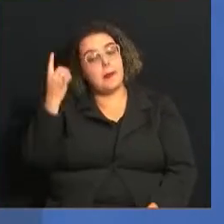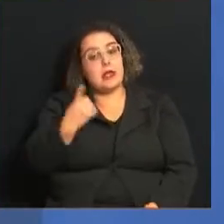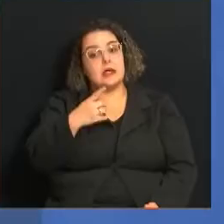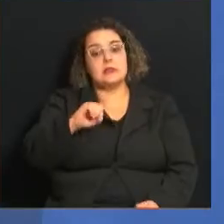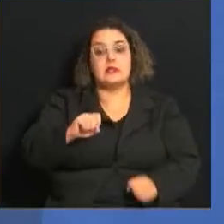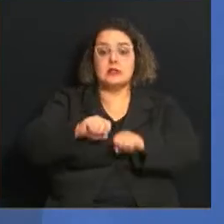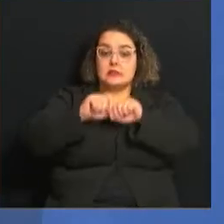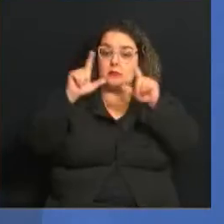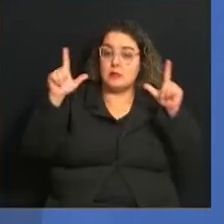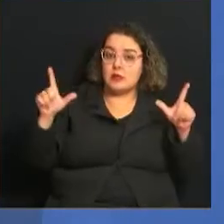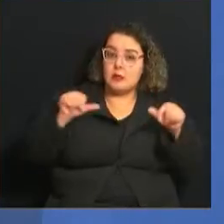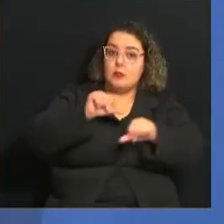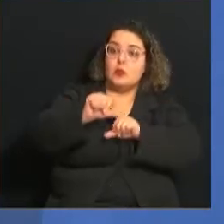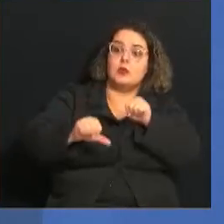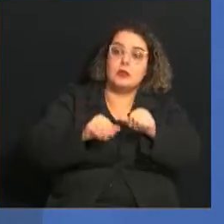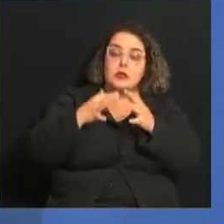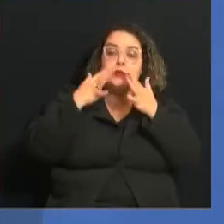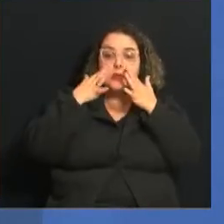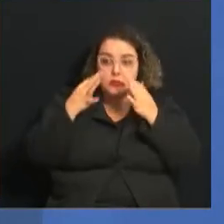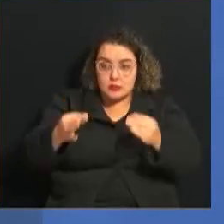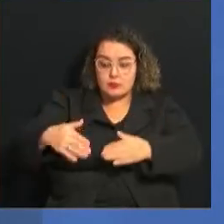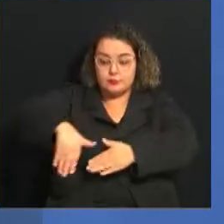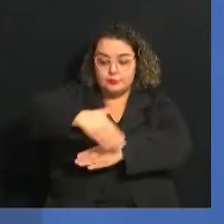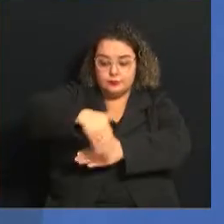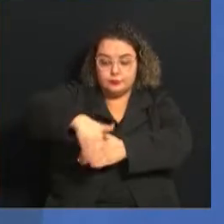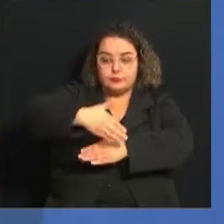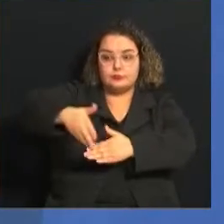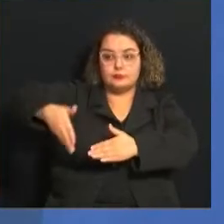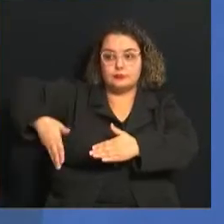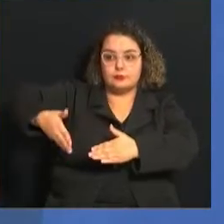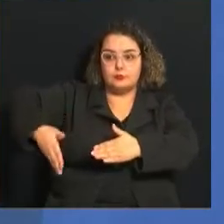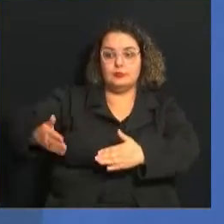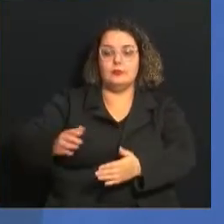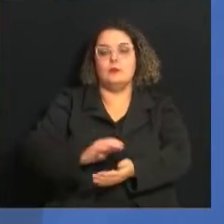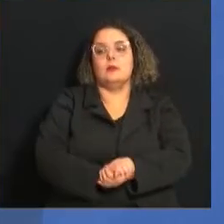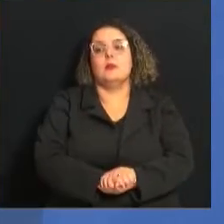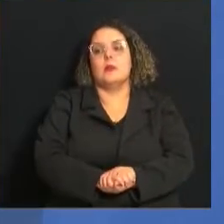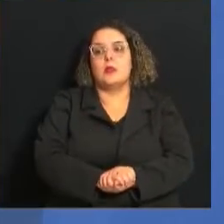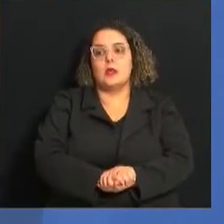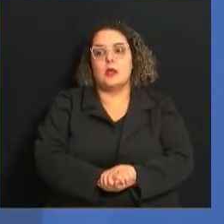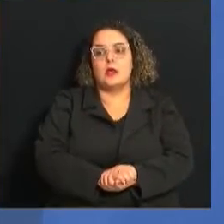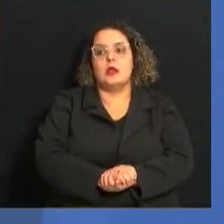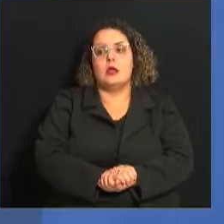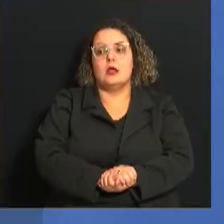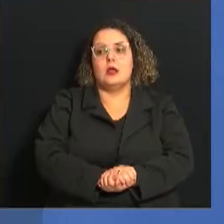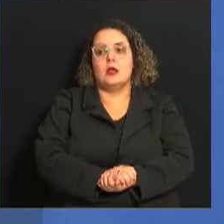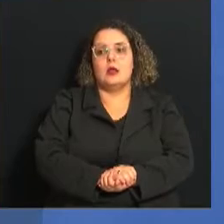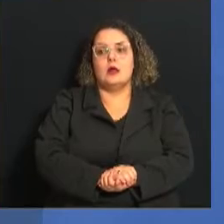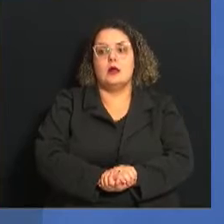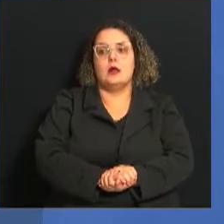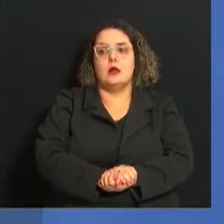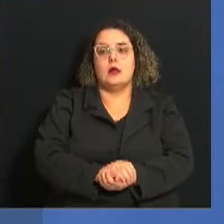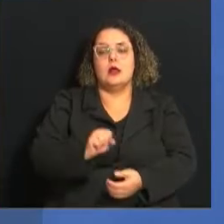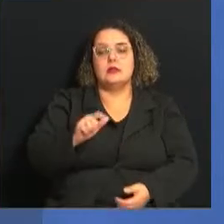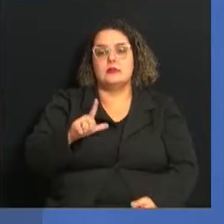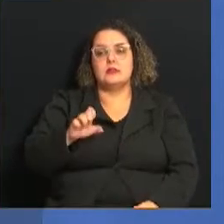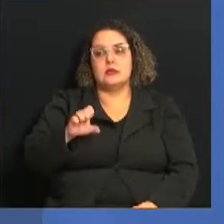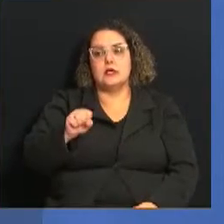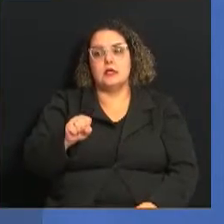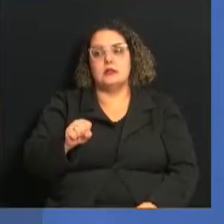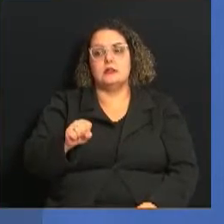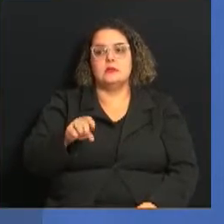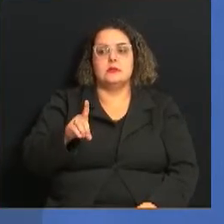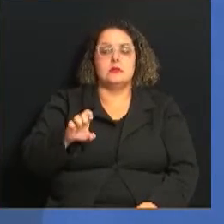da manhã. Atenção nesse trecho da Francisco Teodoro, entre então a Salles de Oliveira e a 7 de